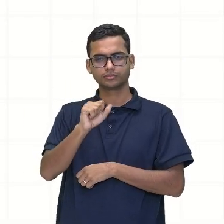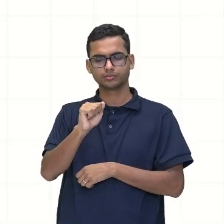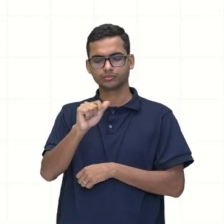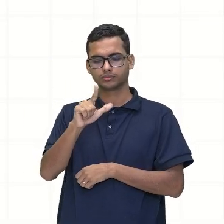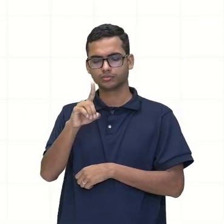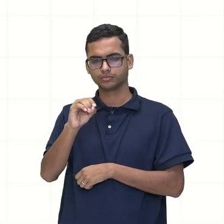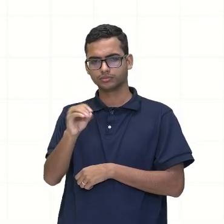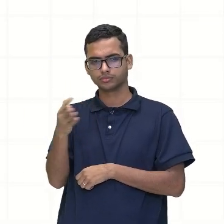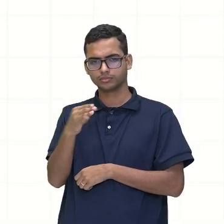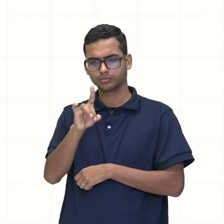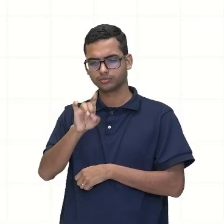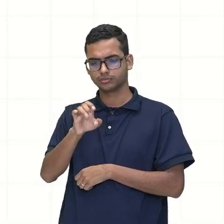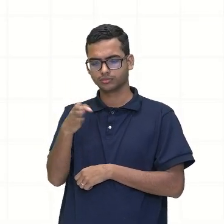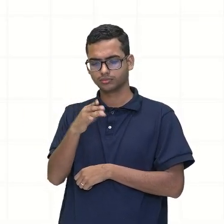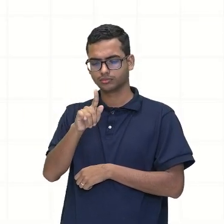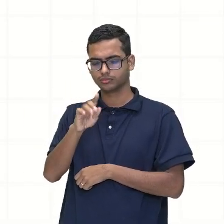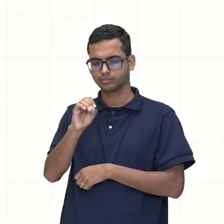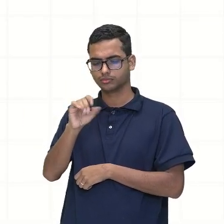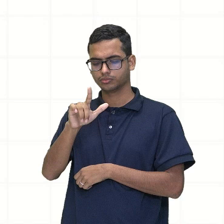de gols?